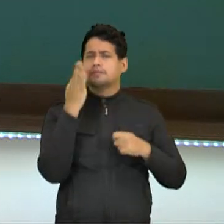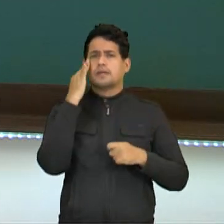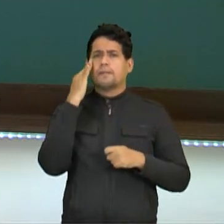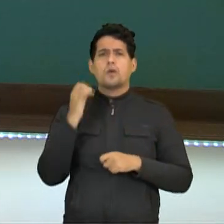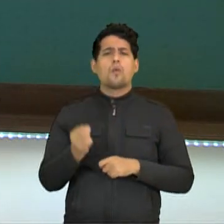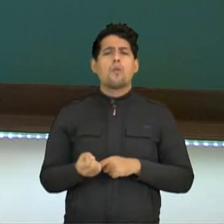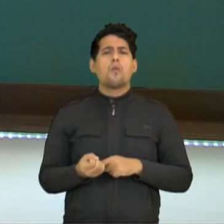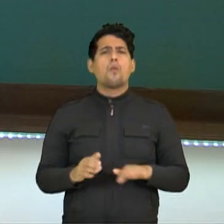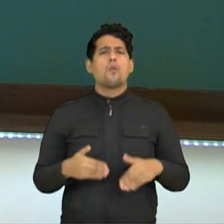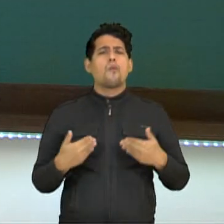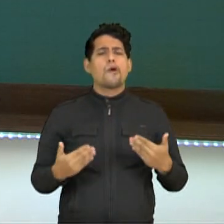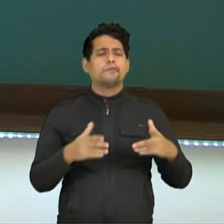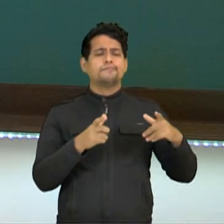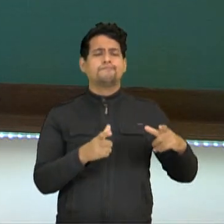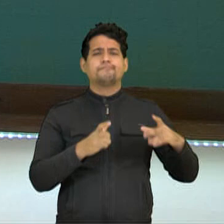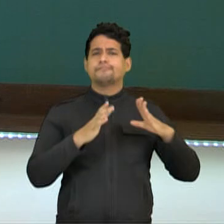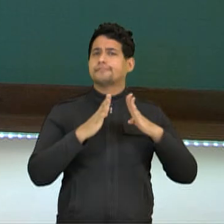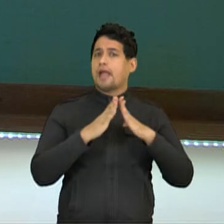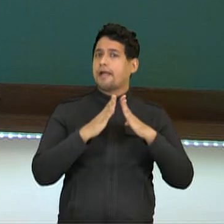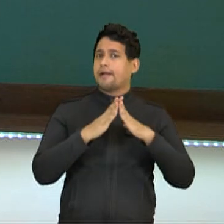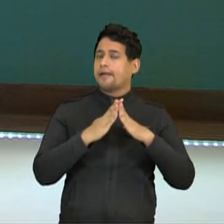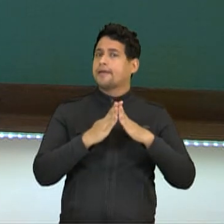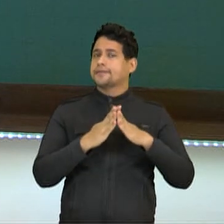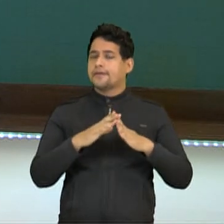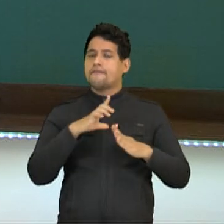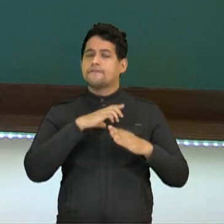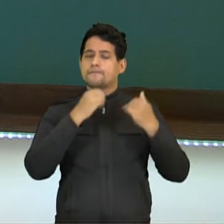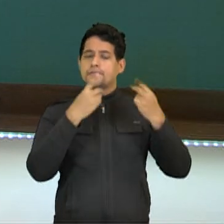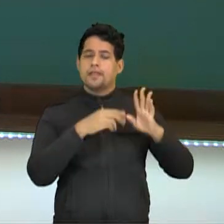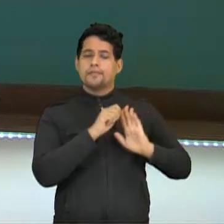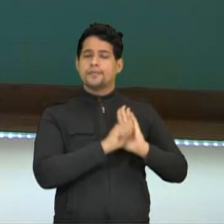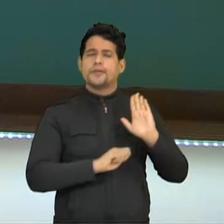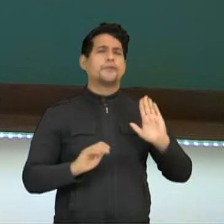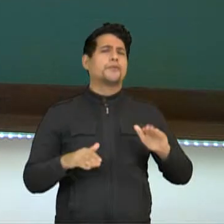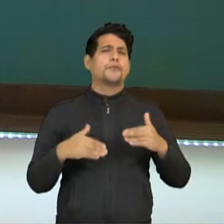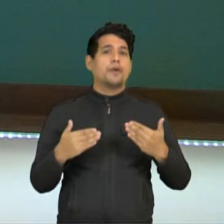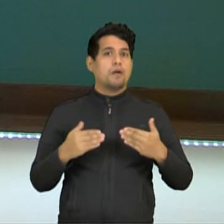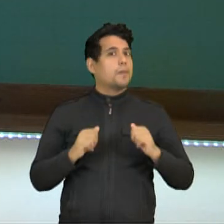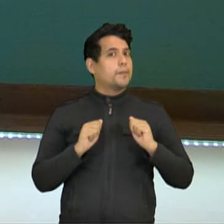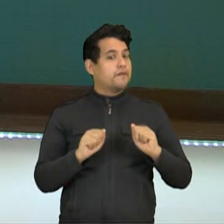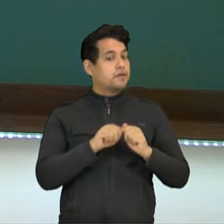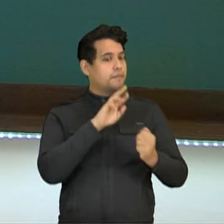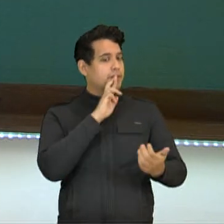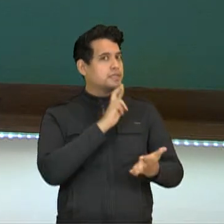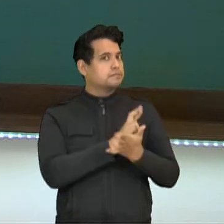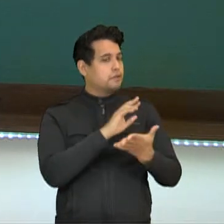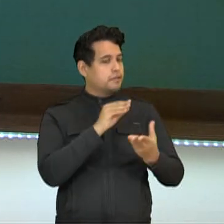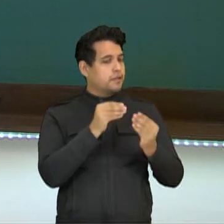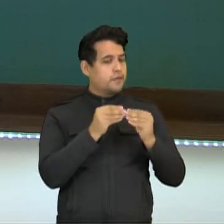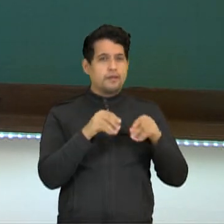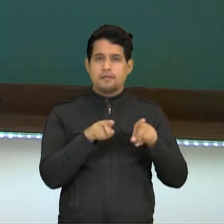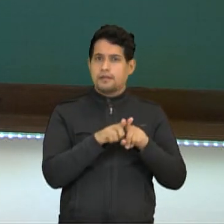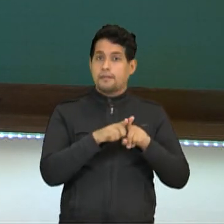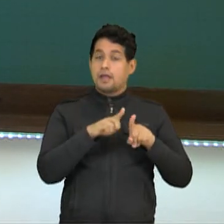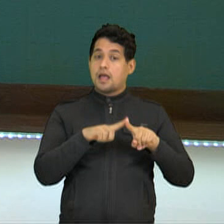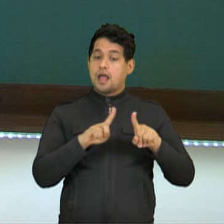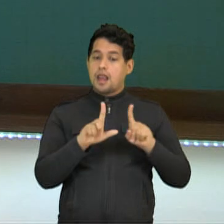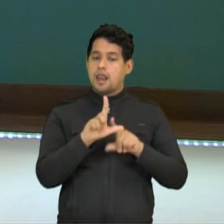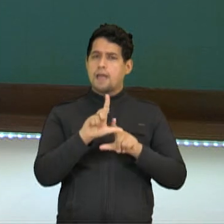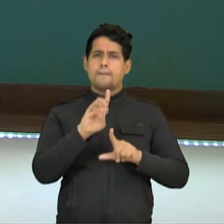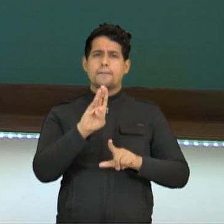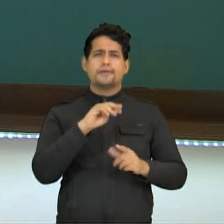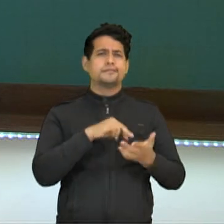qual parte da casa é mencionada no texto? Você pode fazer uma resposta curta. E a minha letra